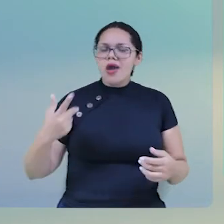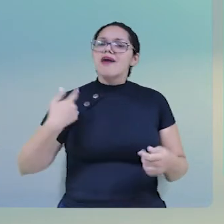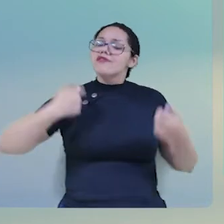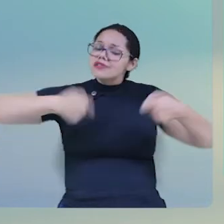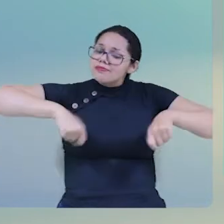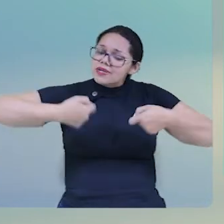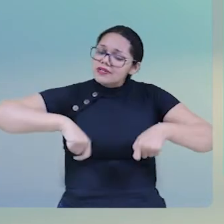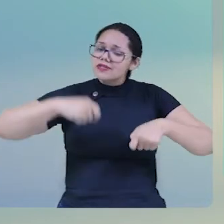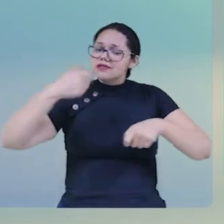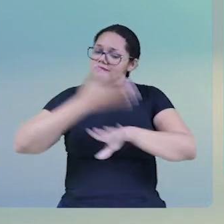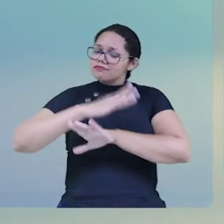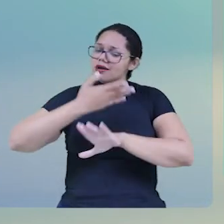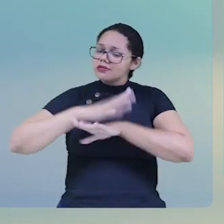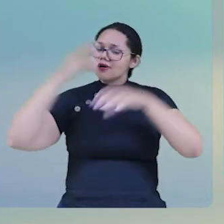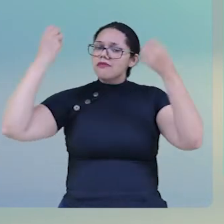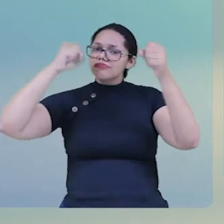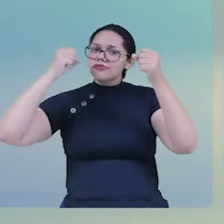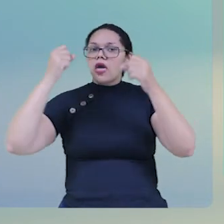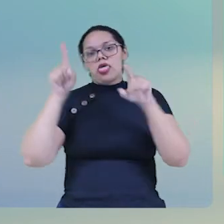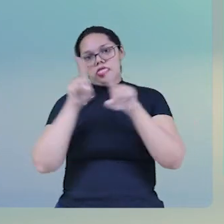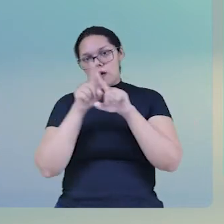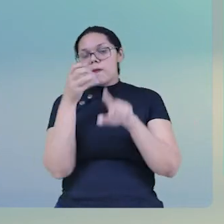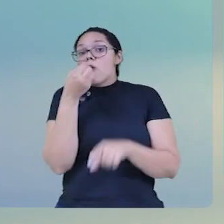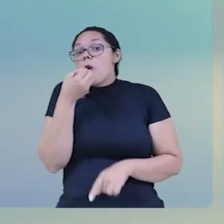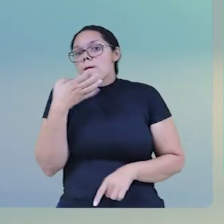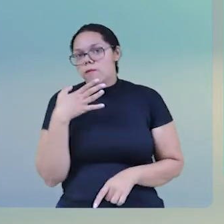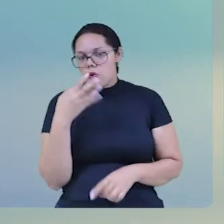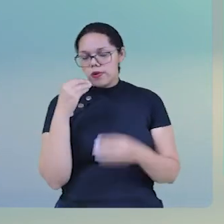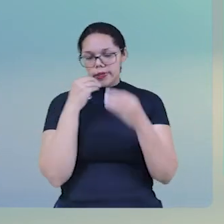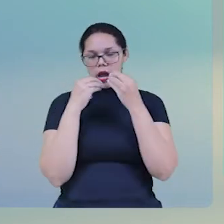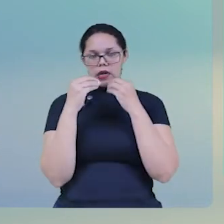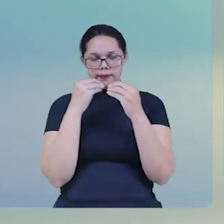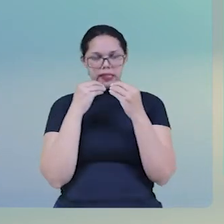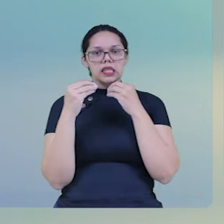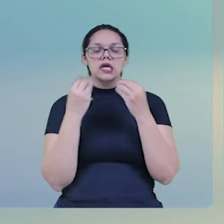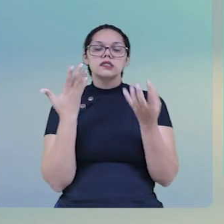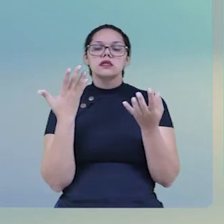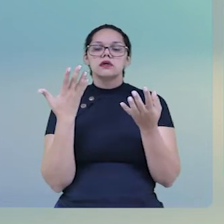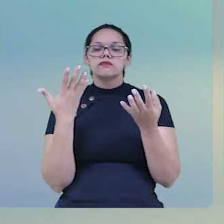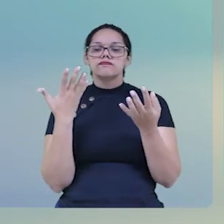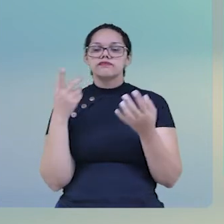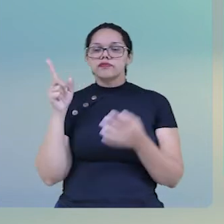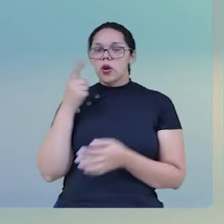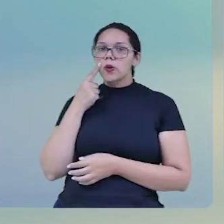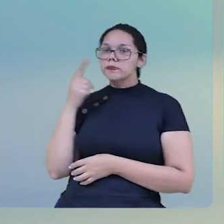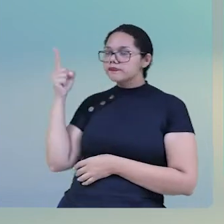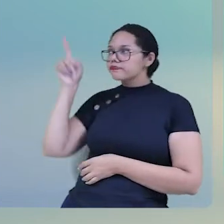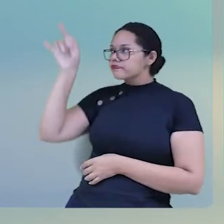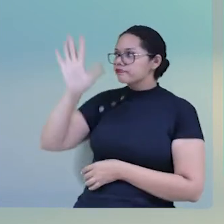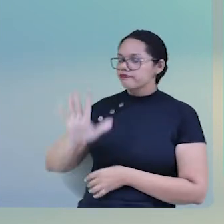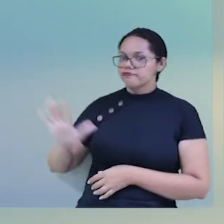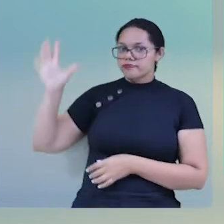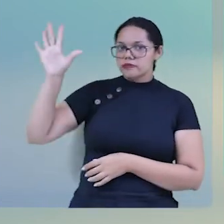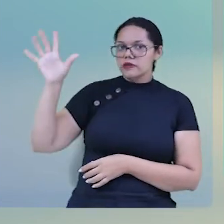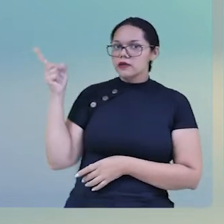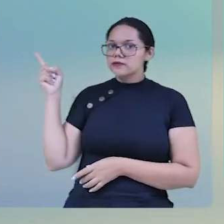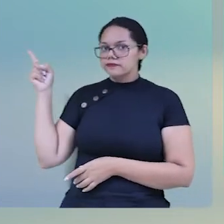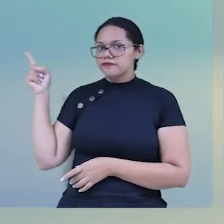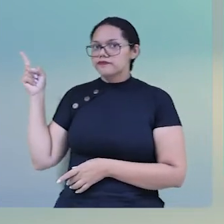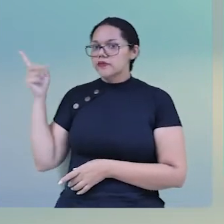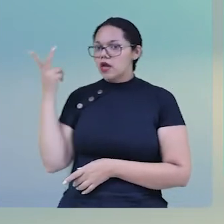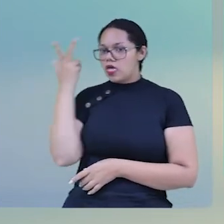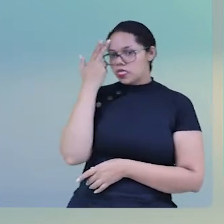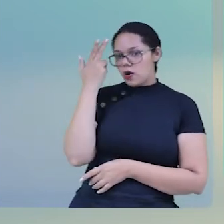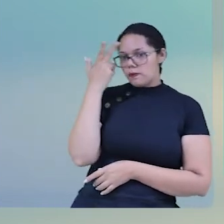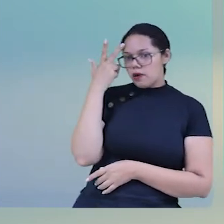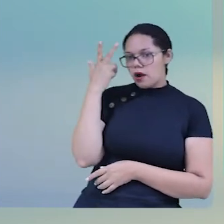física, tá? Além de uma boa alimentação. E aí eu trago uma gravura para vocês, um indivíduo normal,